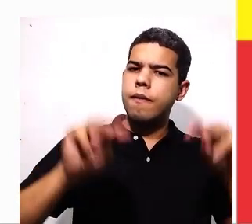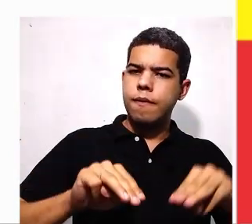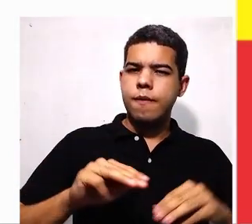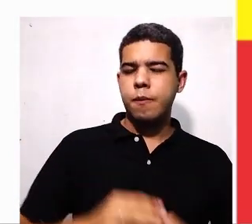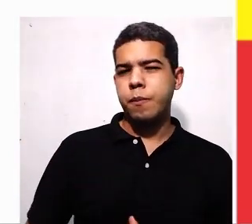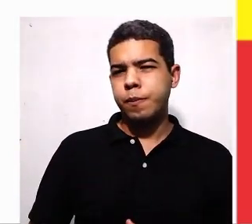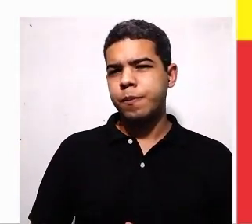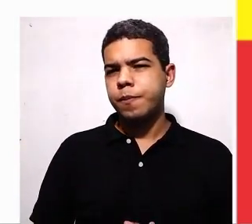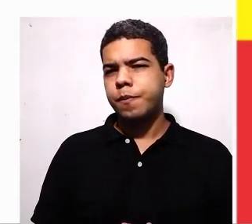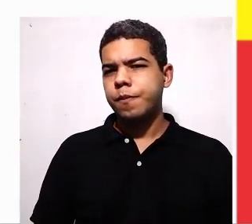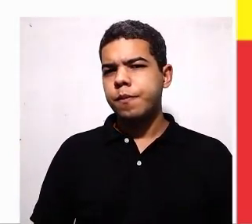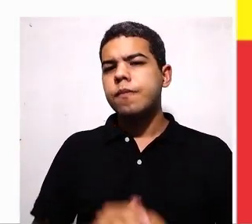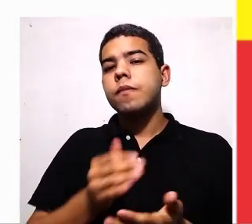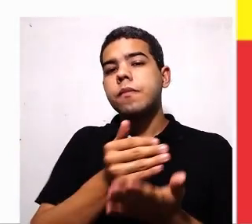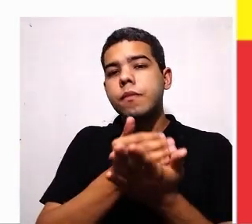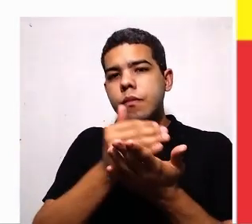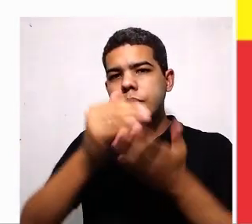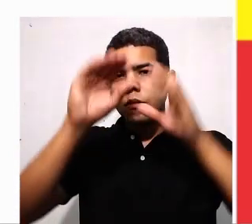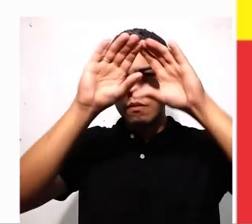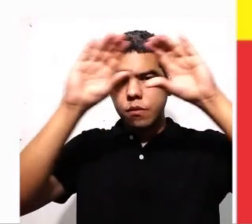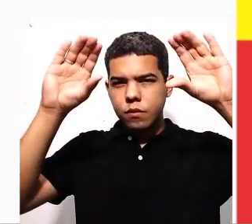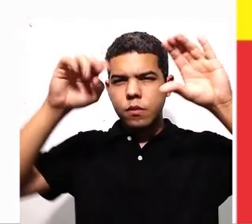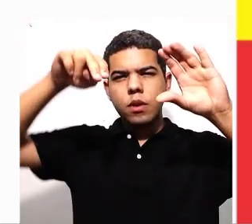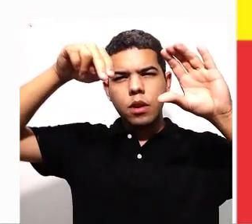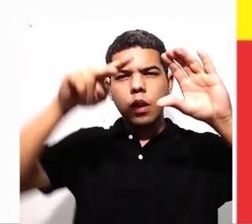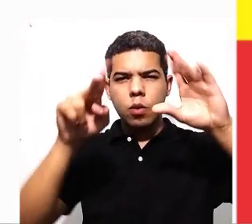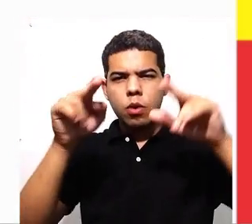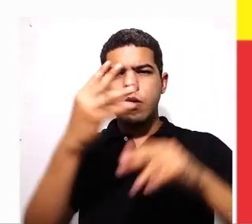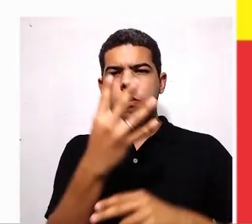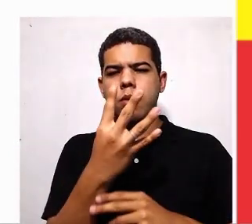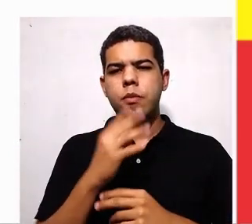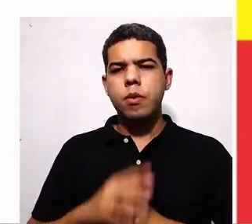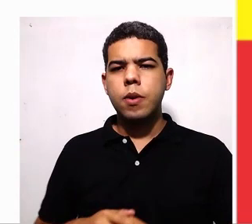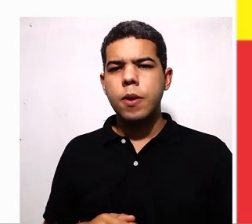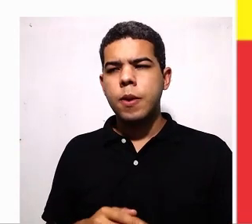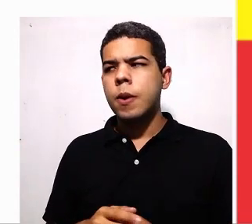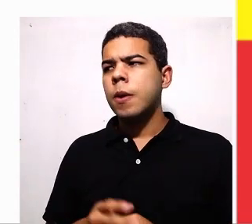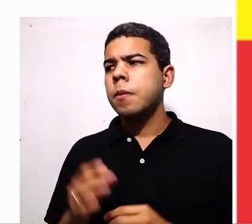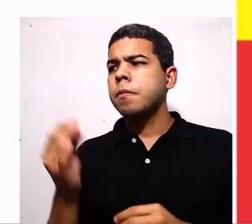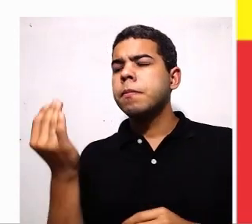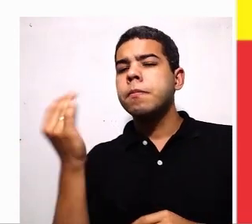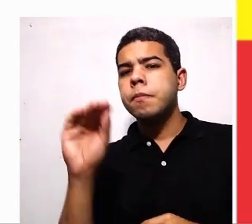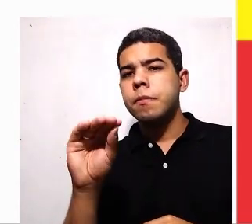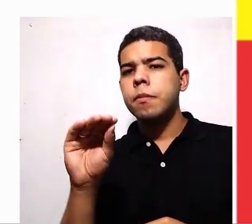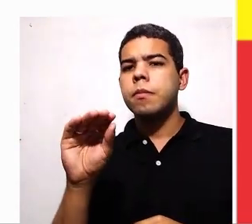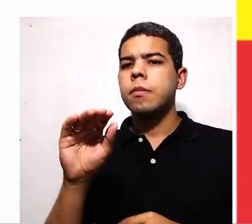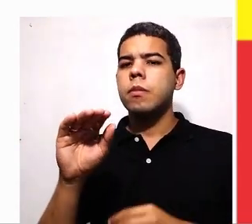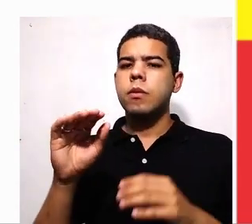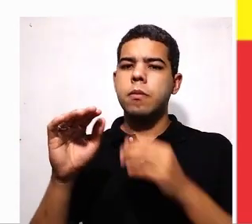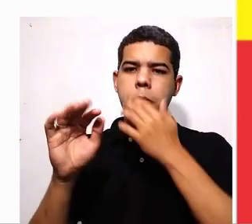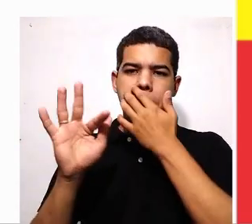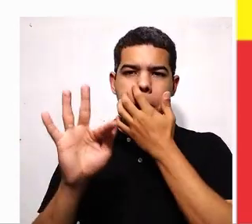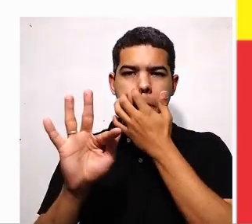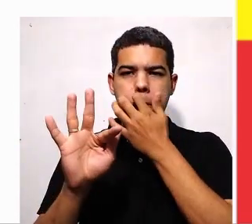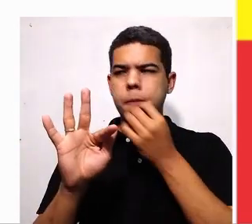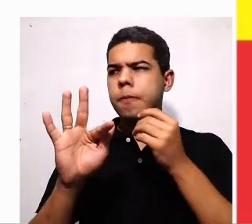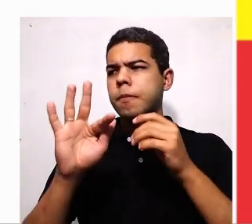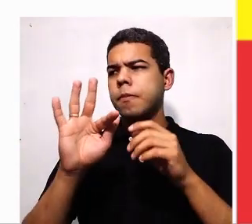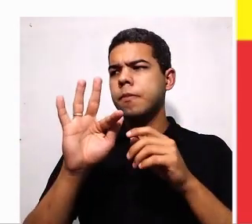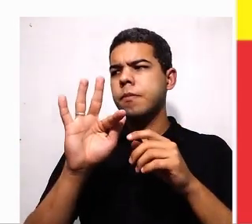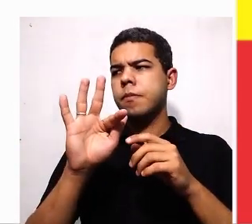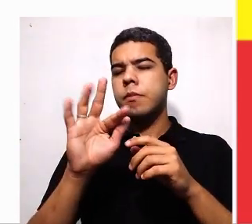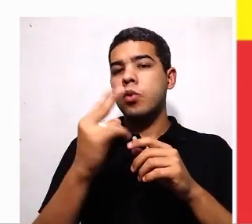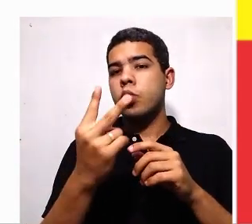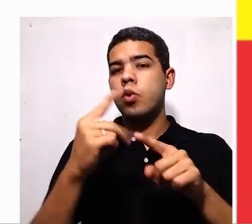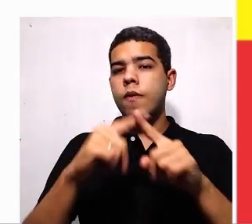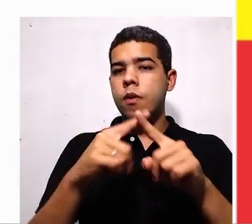aí. Então, início, N igual a 4. Eu vou fazer o quê? Colocar aqui, ó, na posição 2 vezes